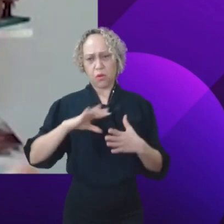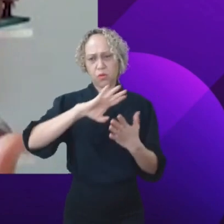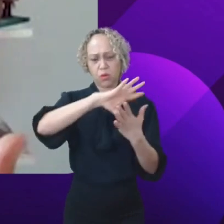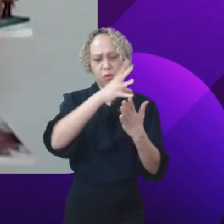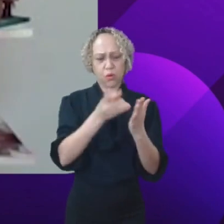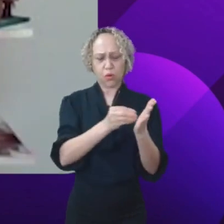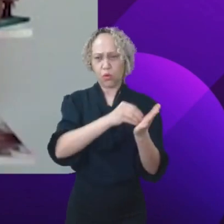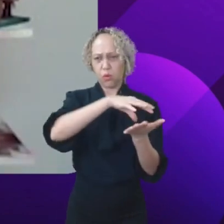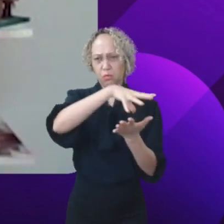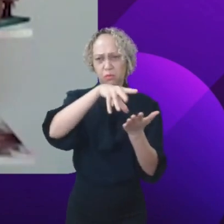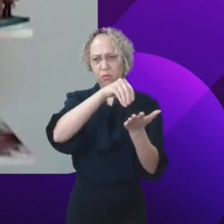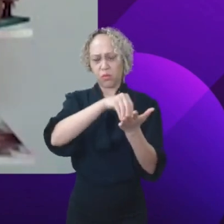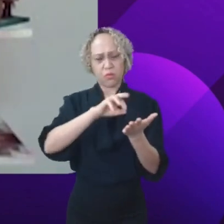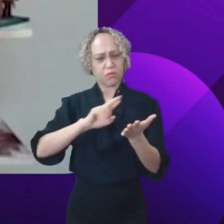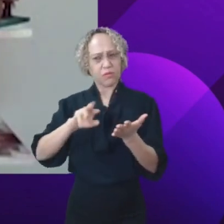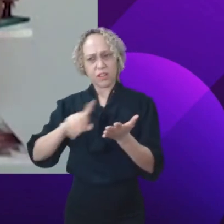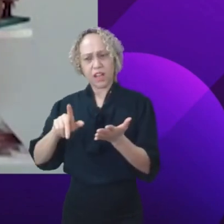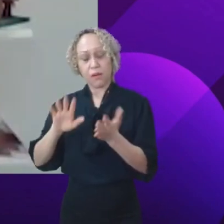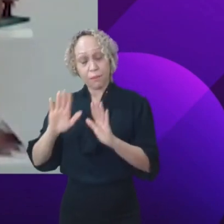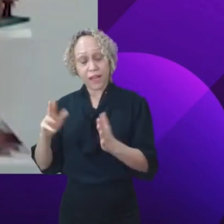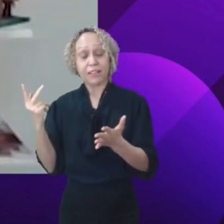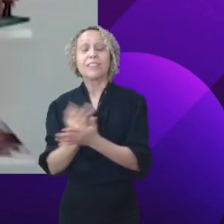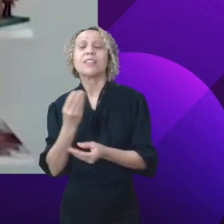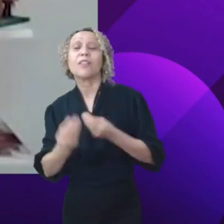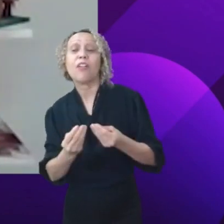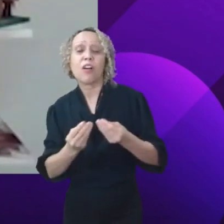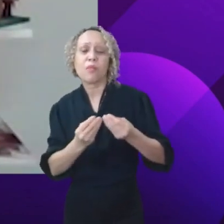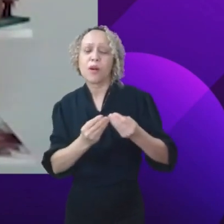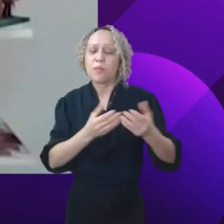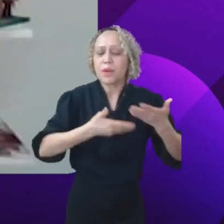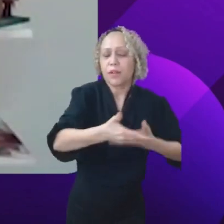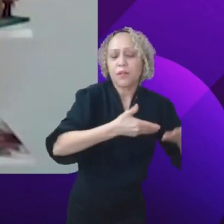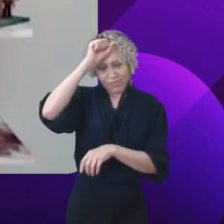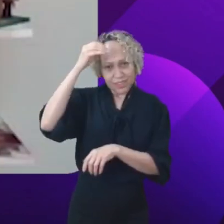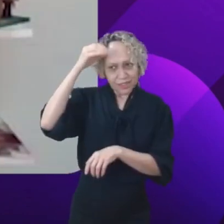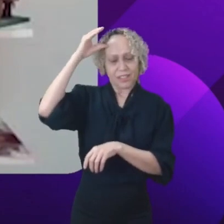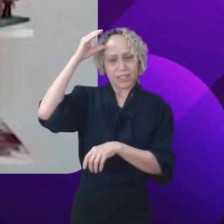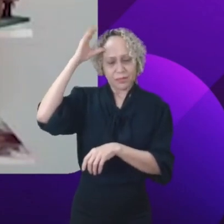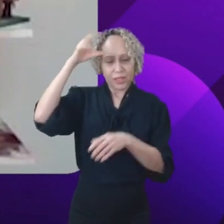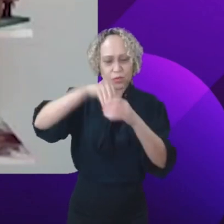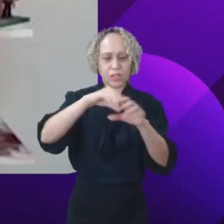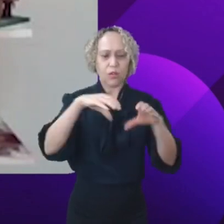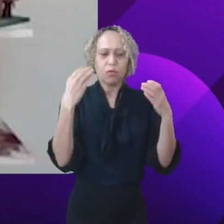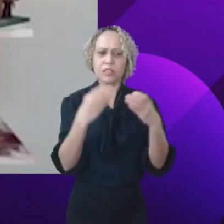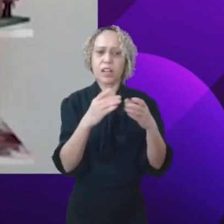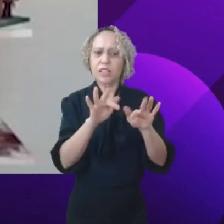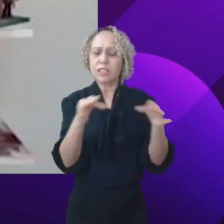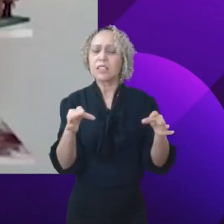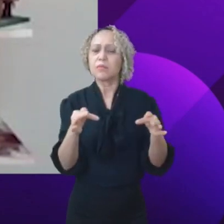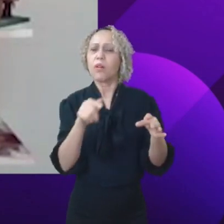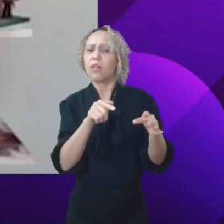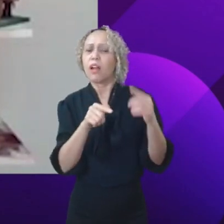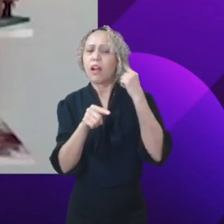se organizam por origens sociais e históricas, né? E diversas, sobretudo. O que proporciona ao